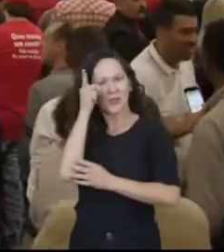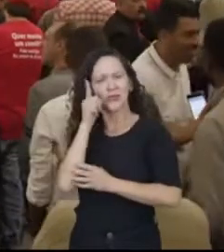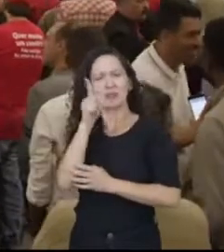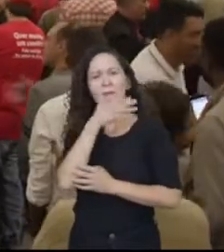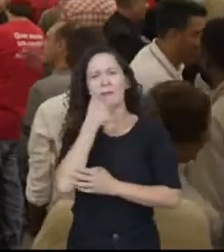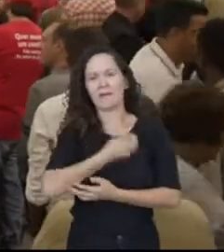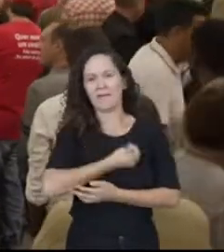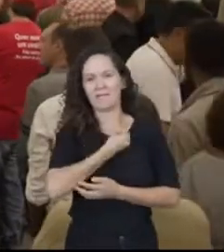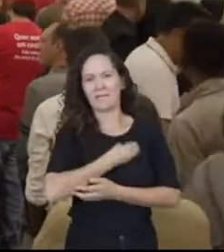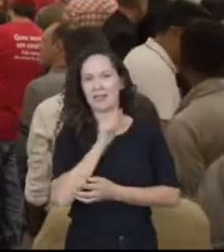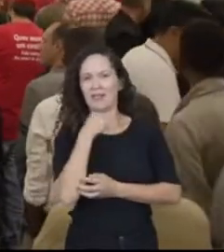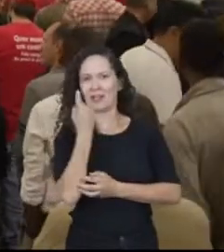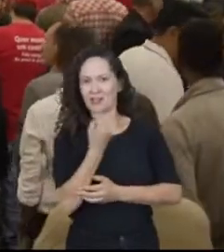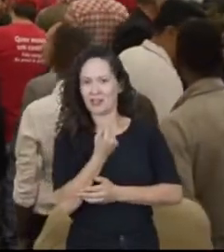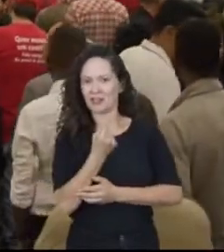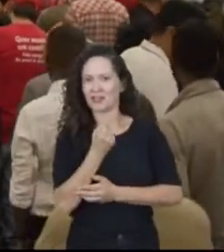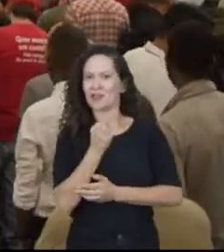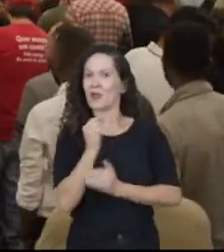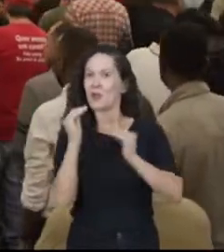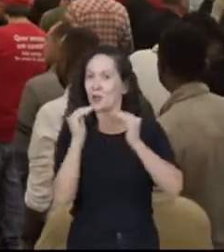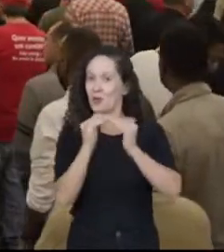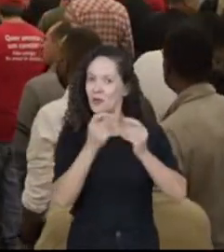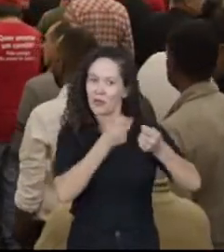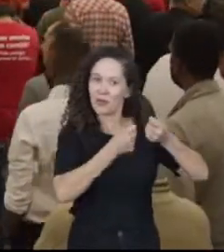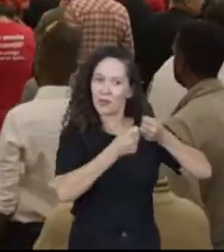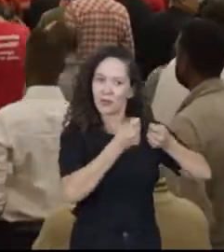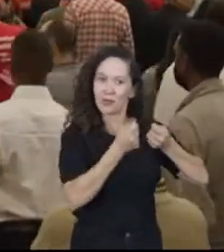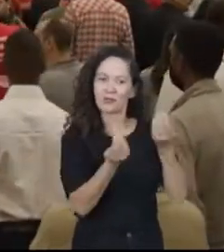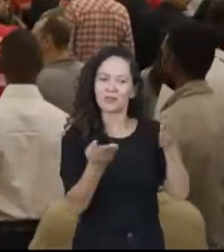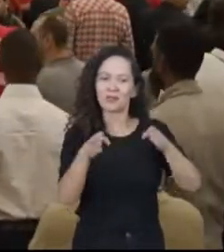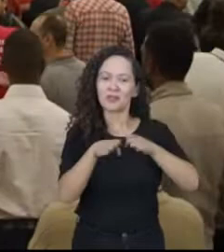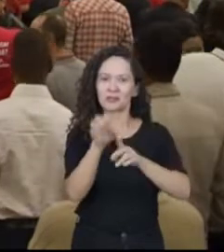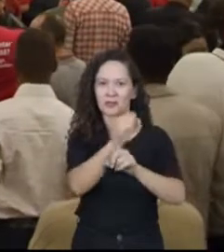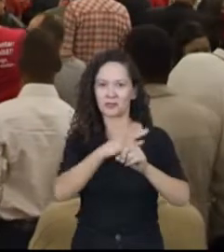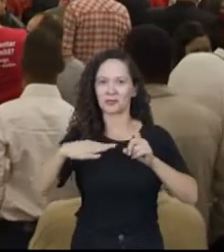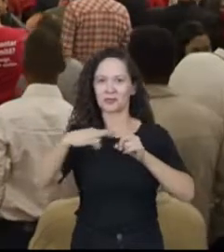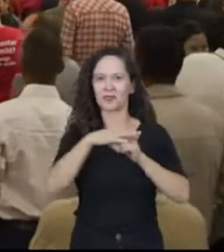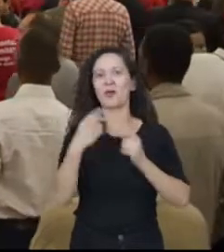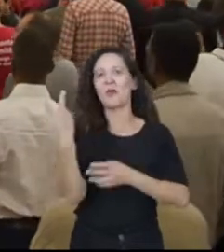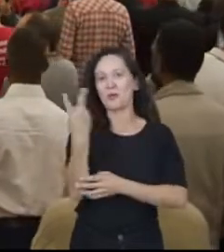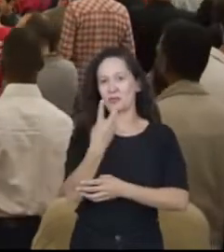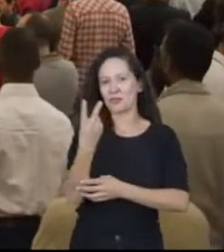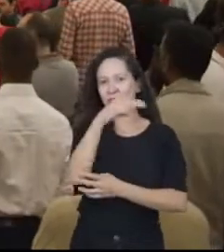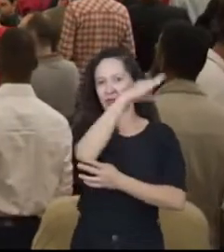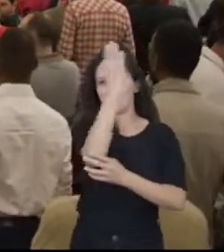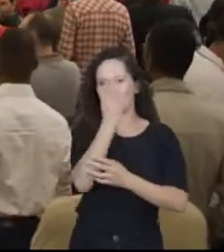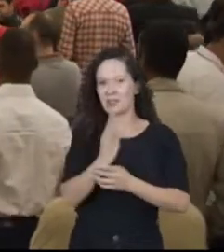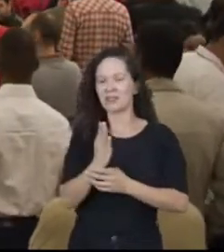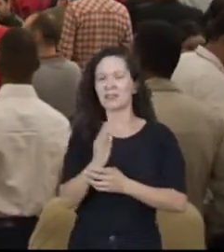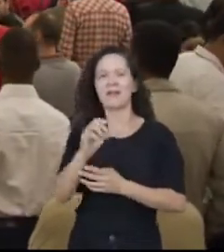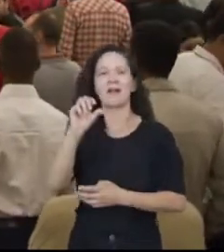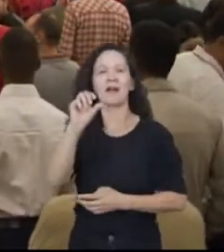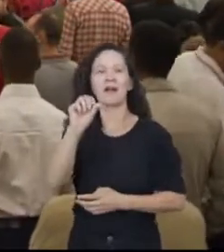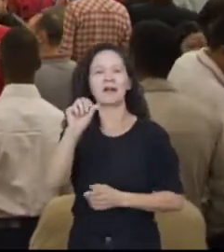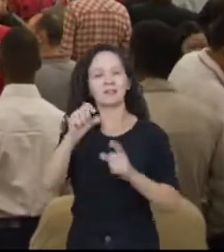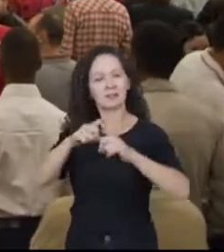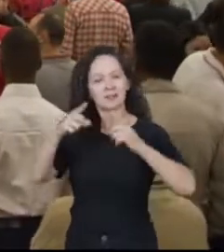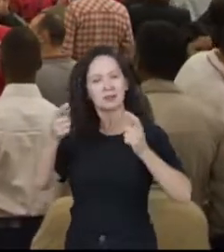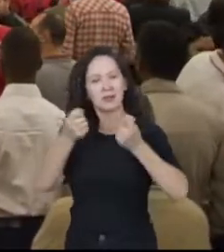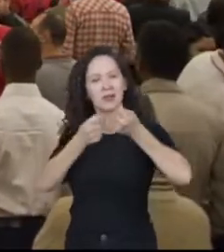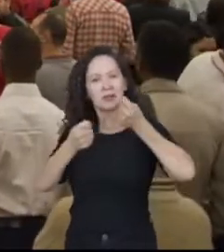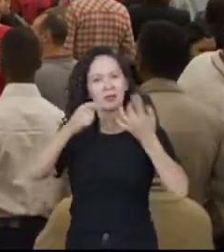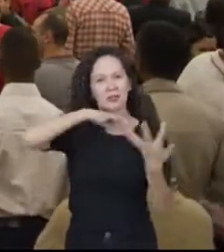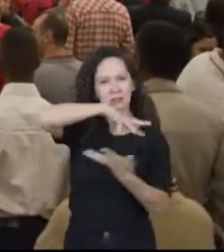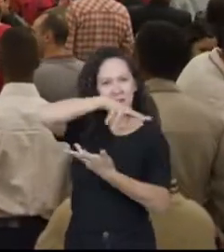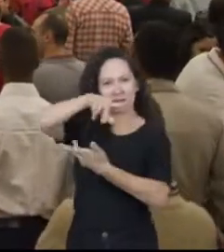crescimento econômico com a inclusão social. O Brasil se tornou a sexta maior economia do planeta e,